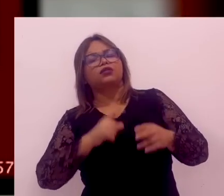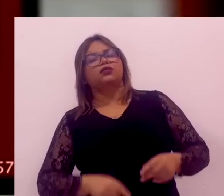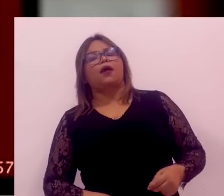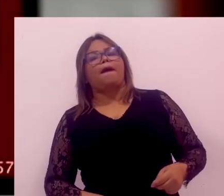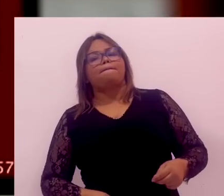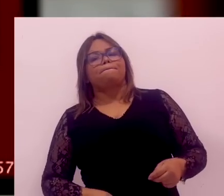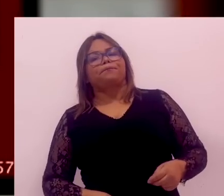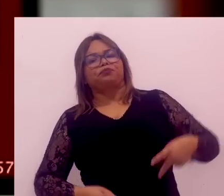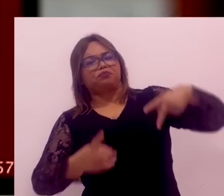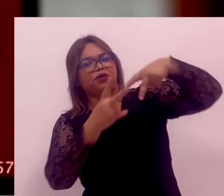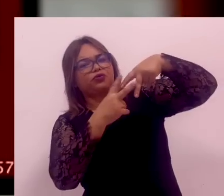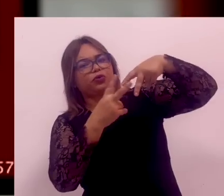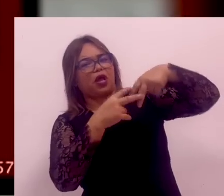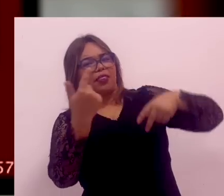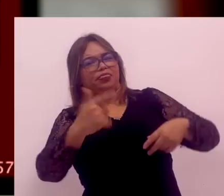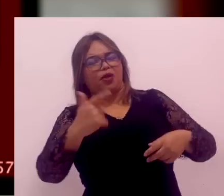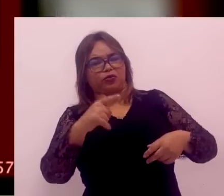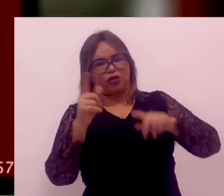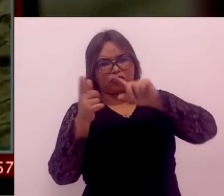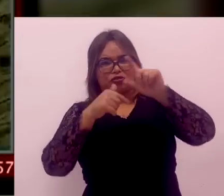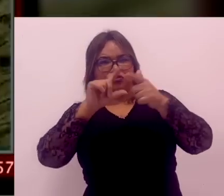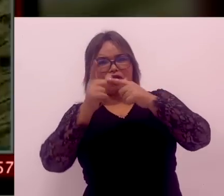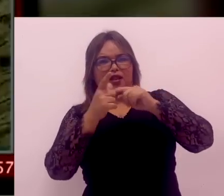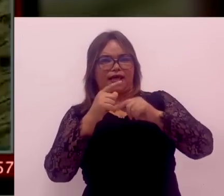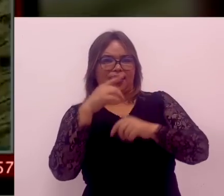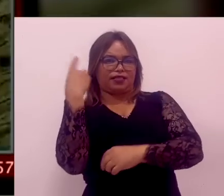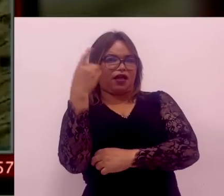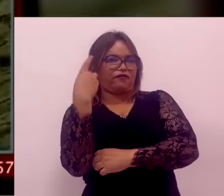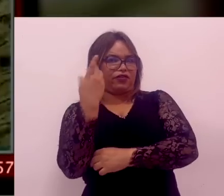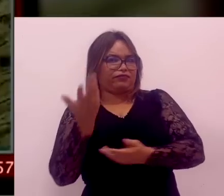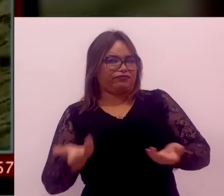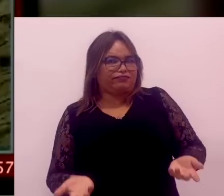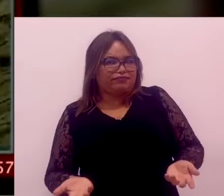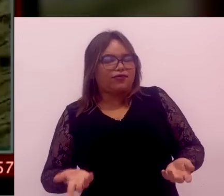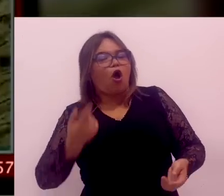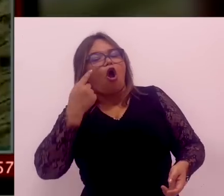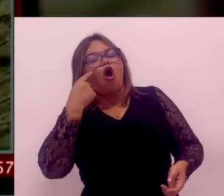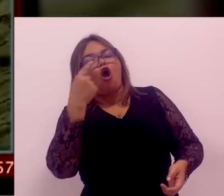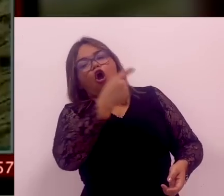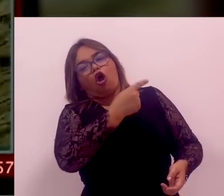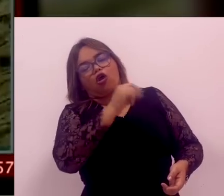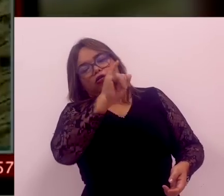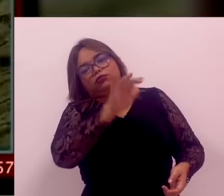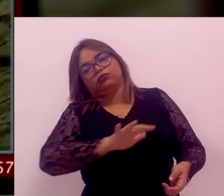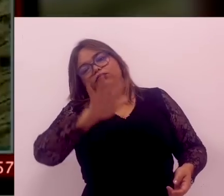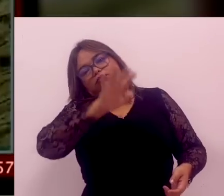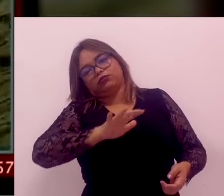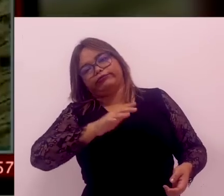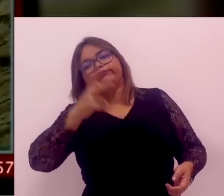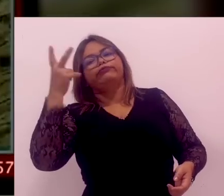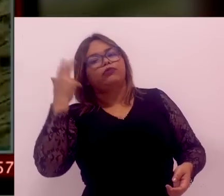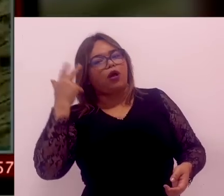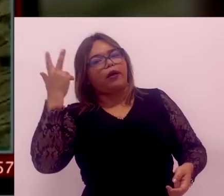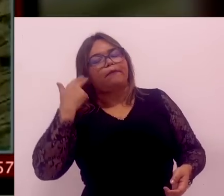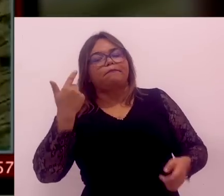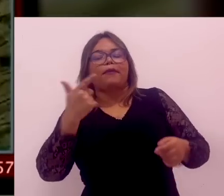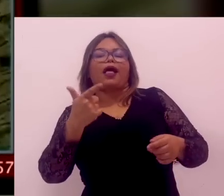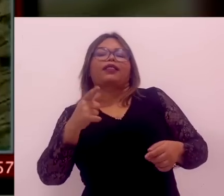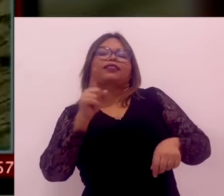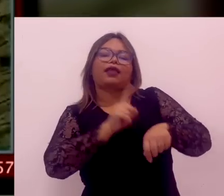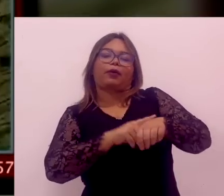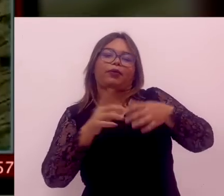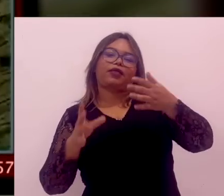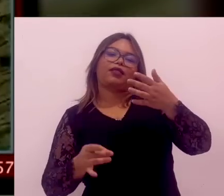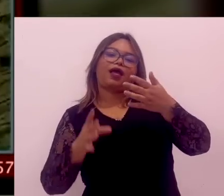claro, muito comuns, mas não temos tempo de entrar em detalhes. E se você vê êxtase e tabletes de mandrágora